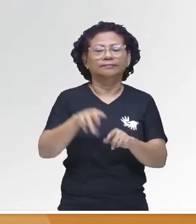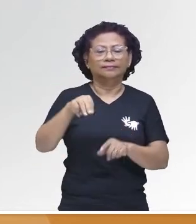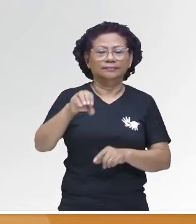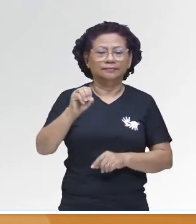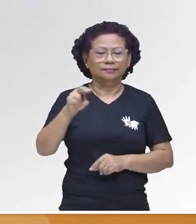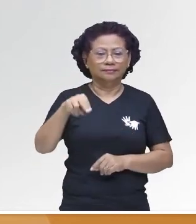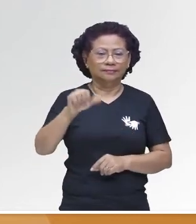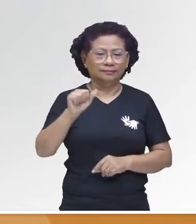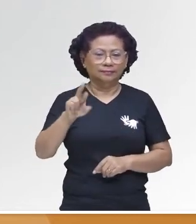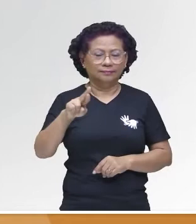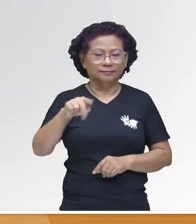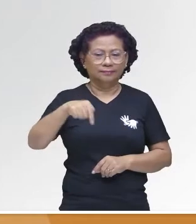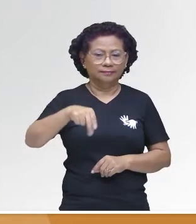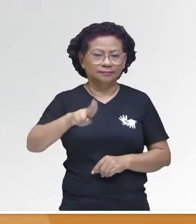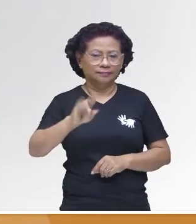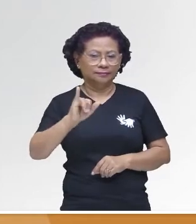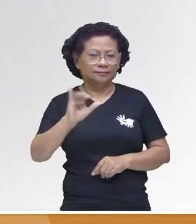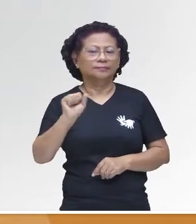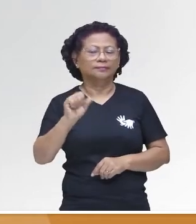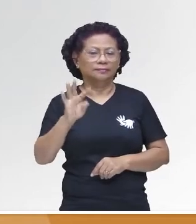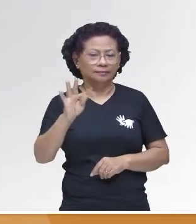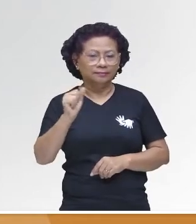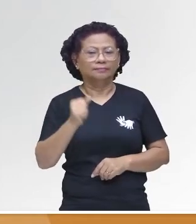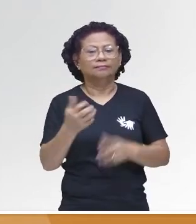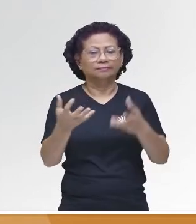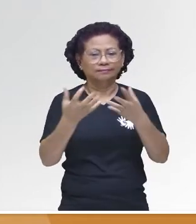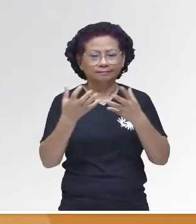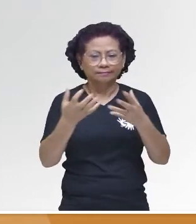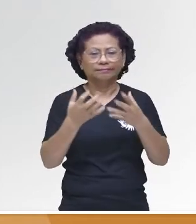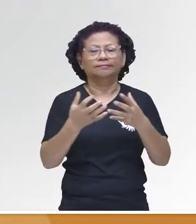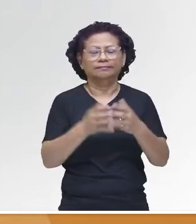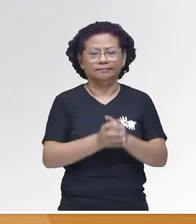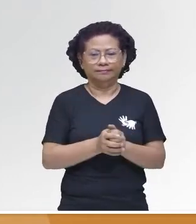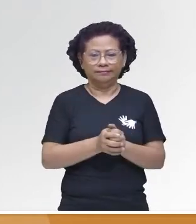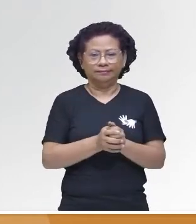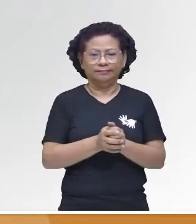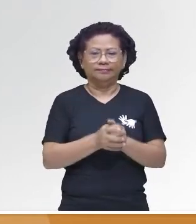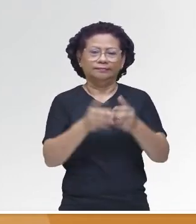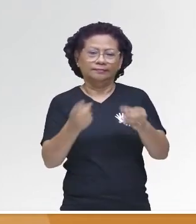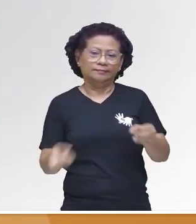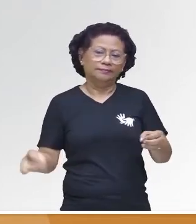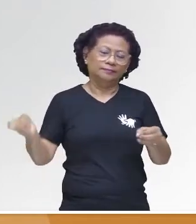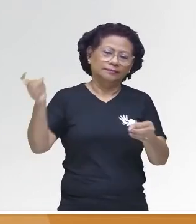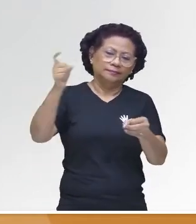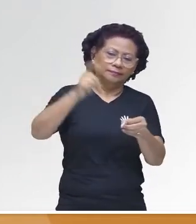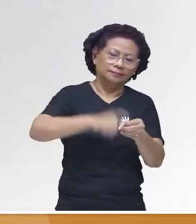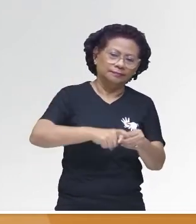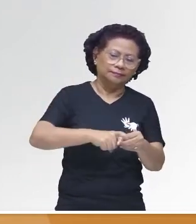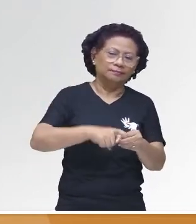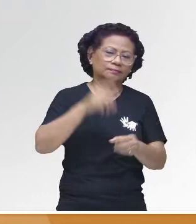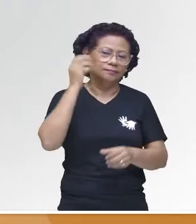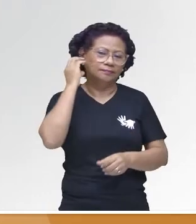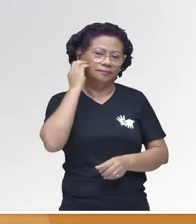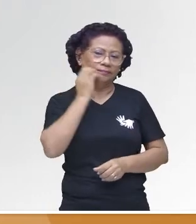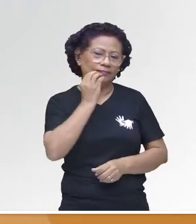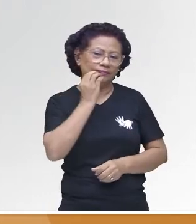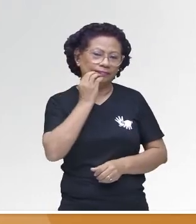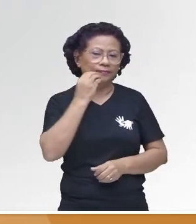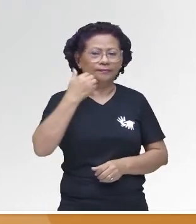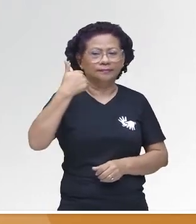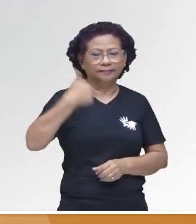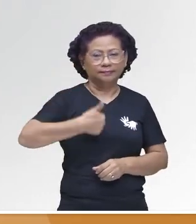Pedro I para o trono. Então, nós temos aí três grandes grupos políticos: liberais